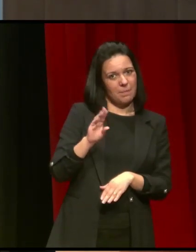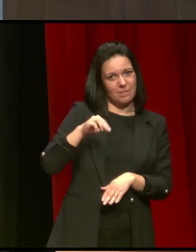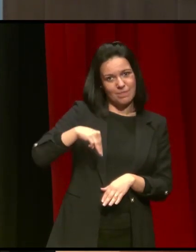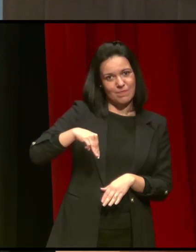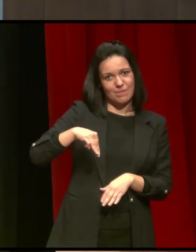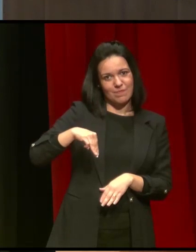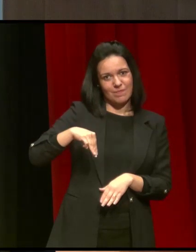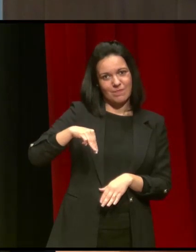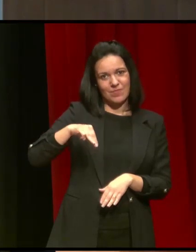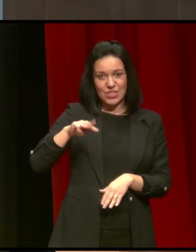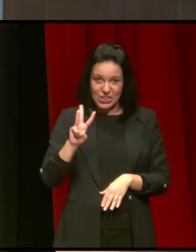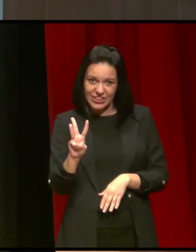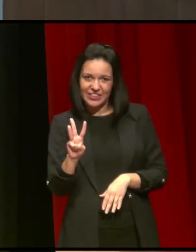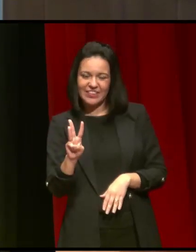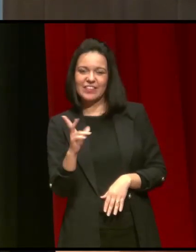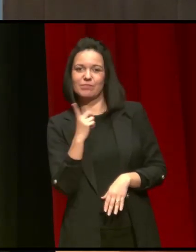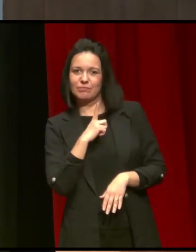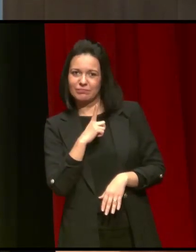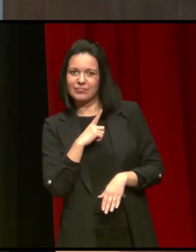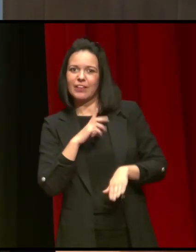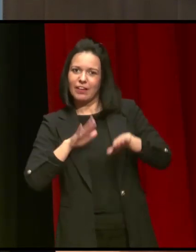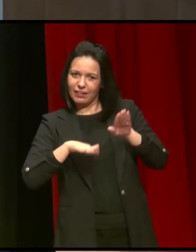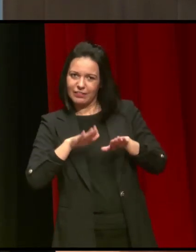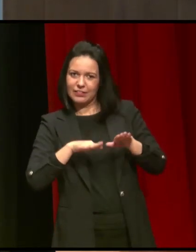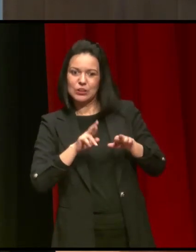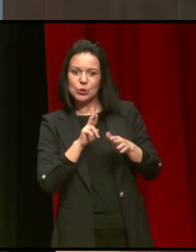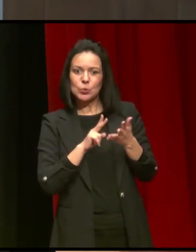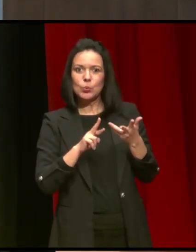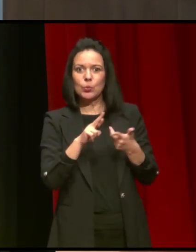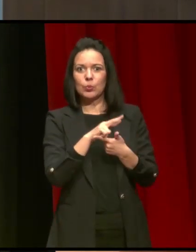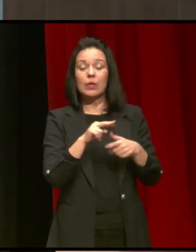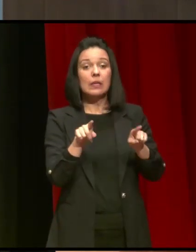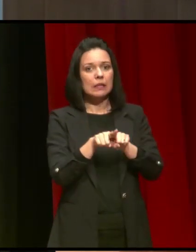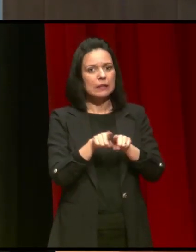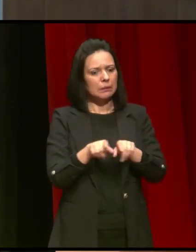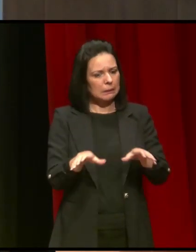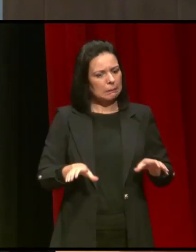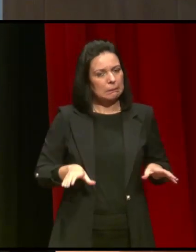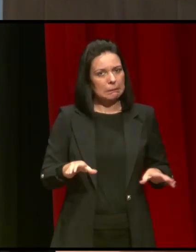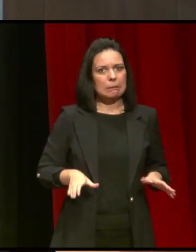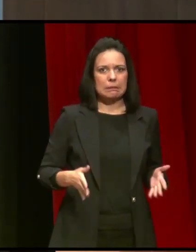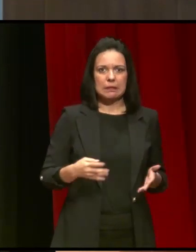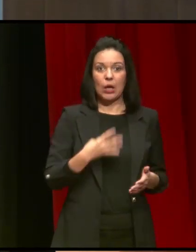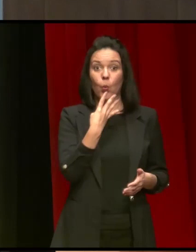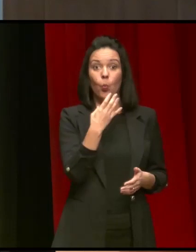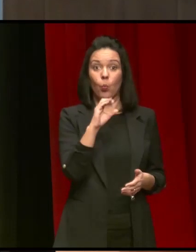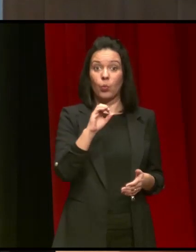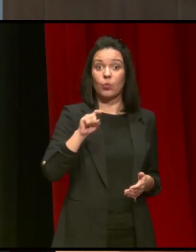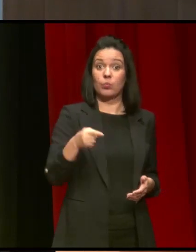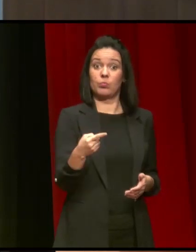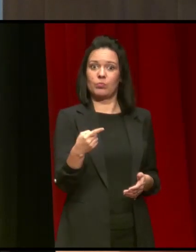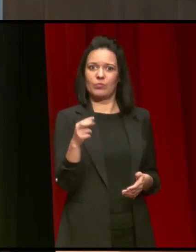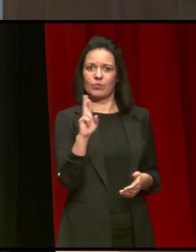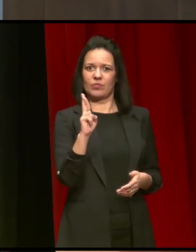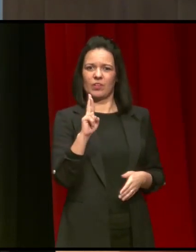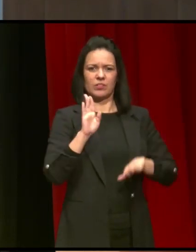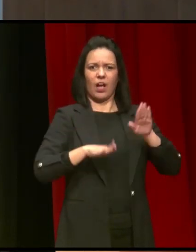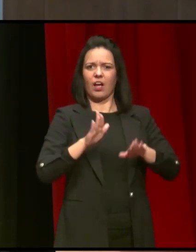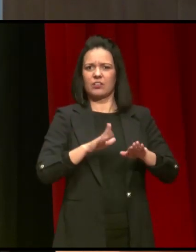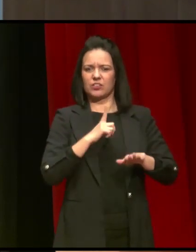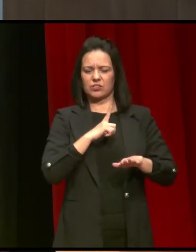dizer, tem cadeira que custa R$500, R$300, até cadeira de R$40 mil. Tem cadeira que levanta